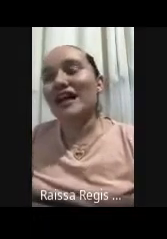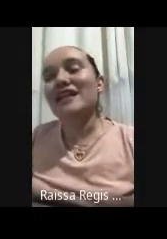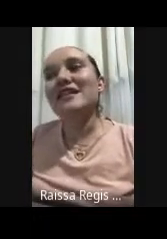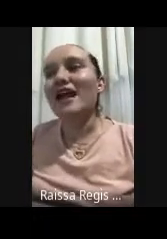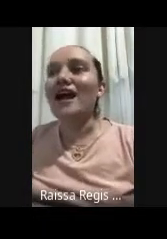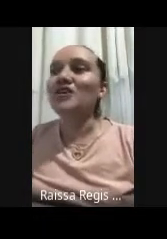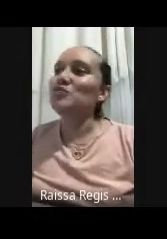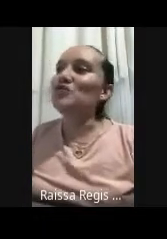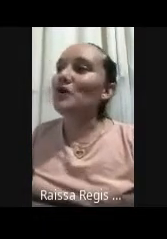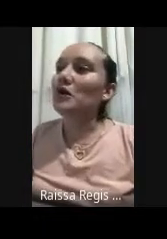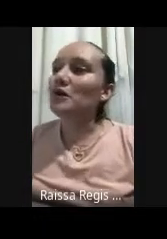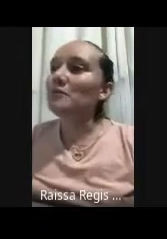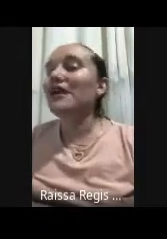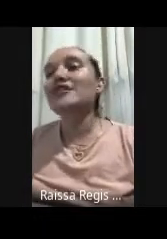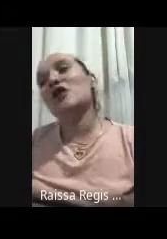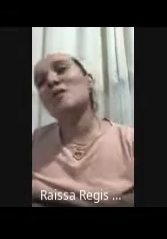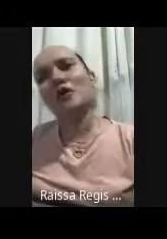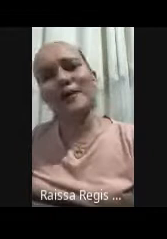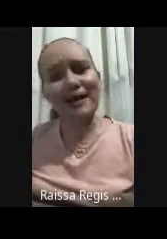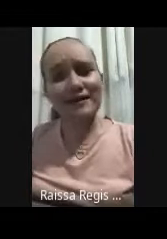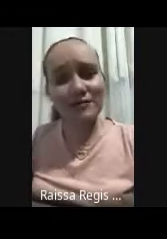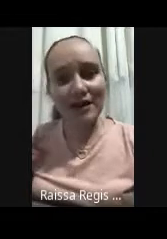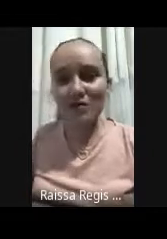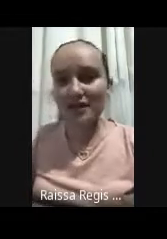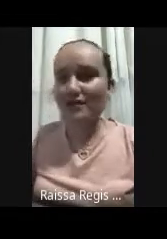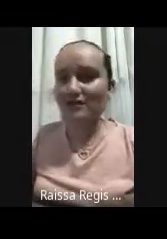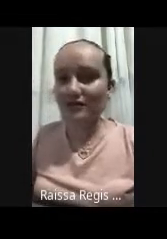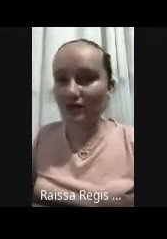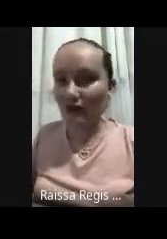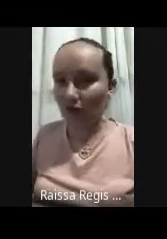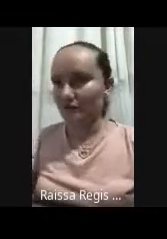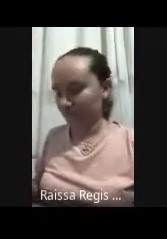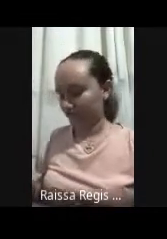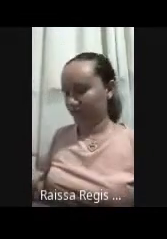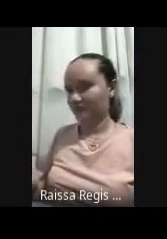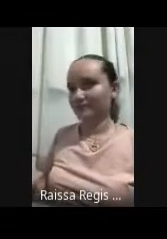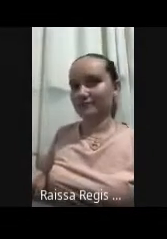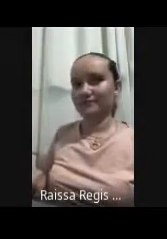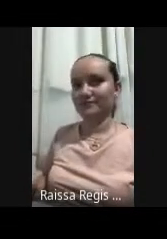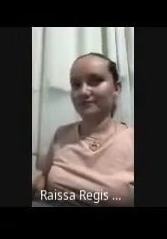representava cada sinal ali de uma forma, e ele já começou a pensar nisso lá em 1789.